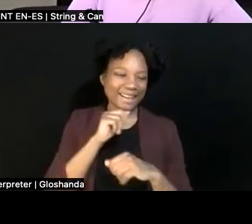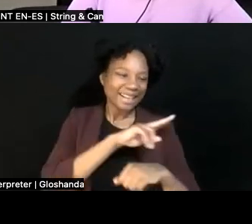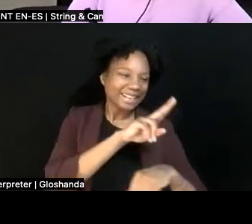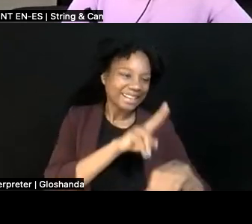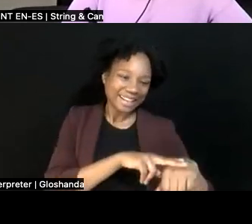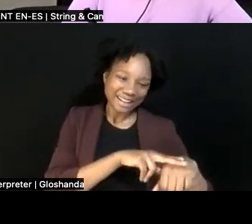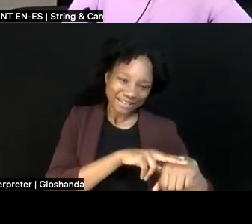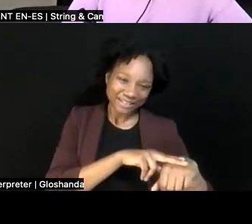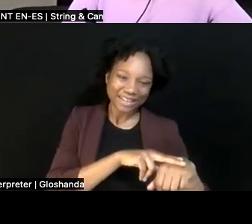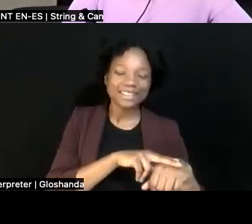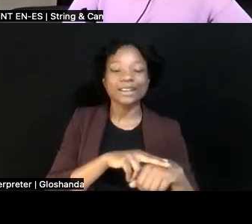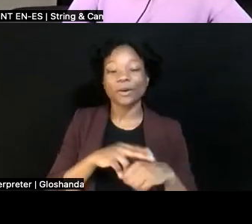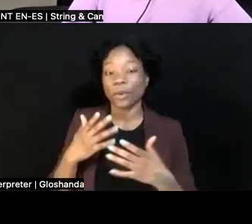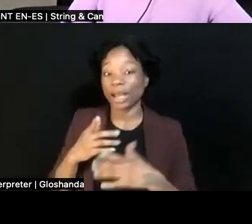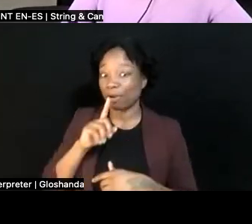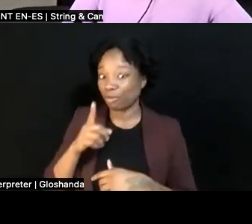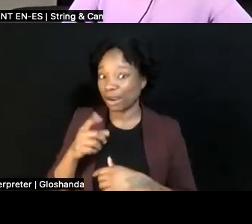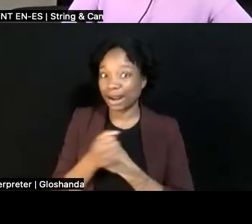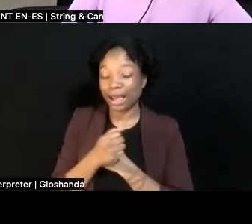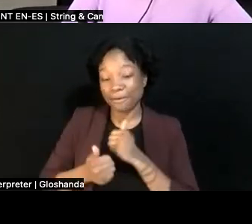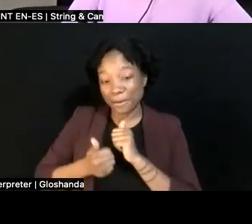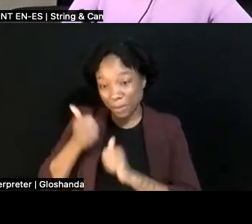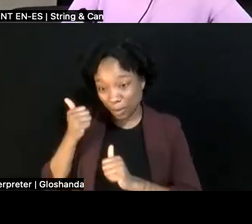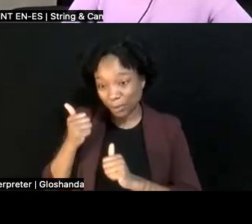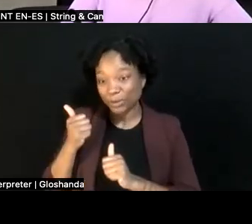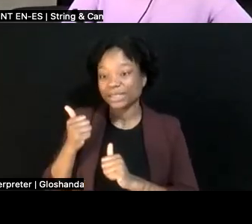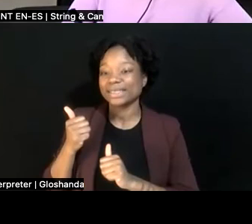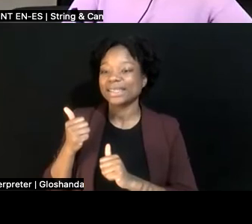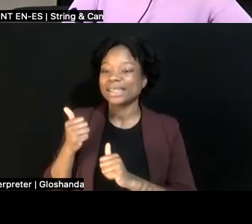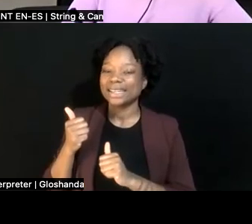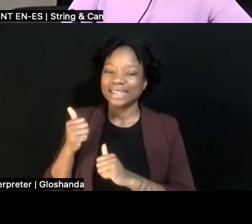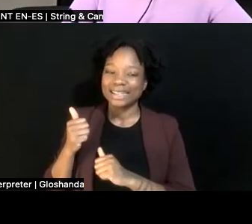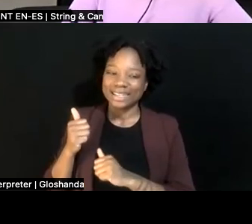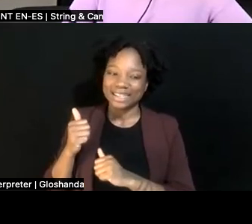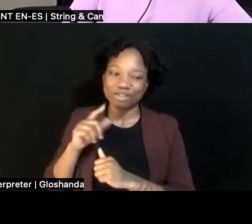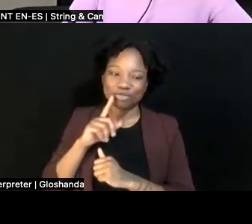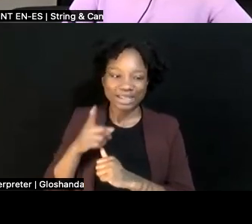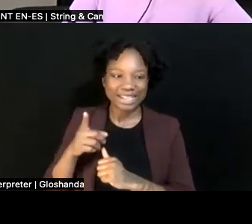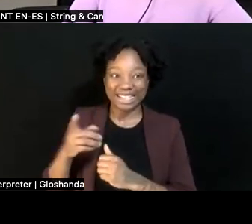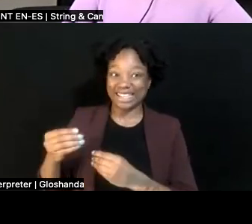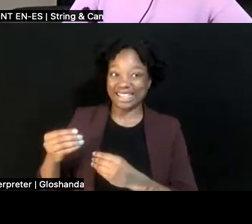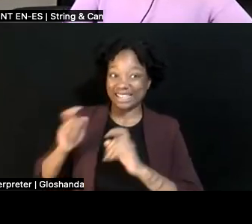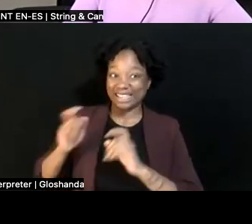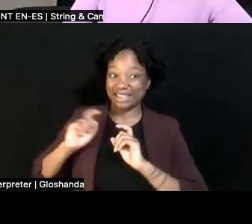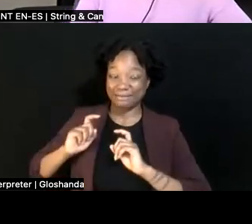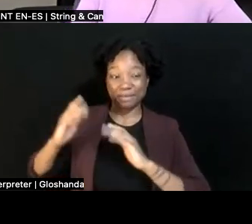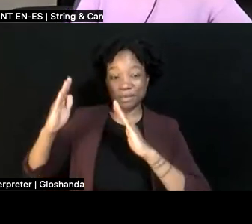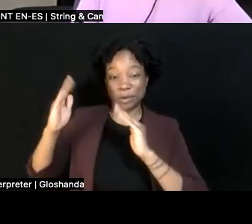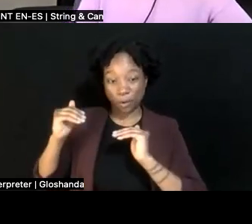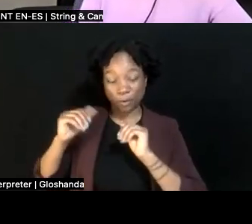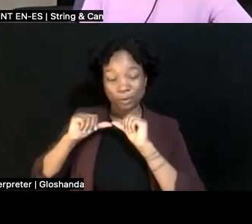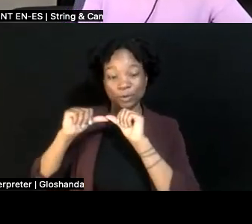que me encanta e trabalhar e que ainda me dá esperança, né, de continuar